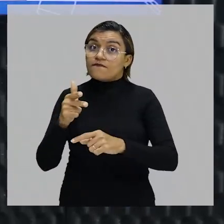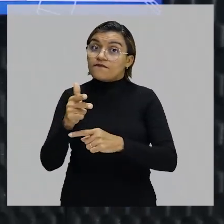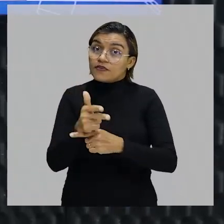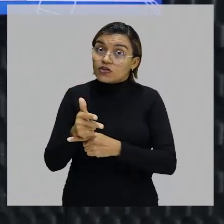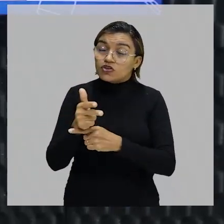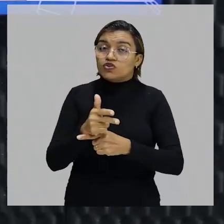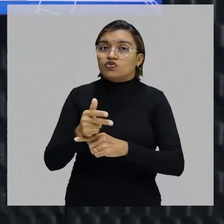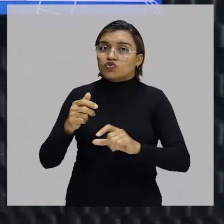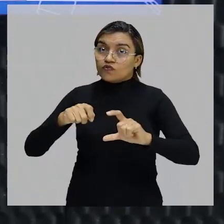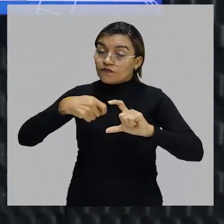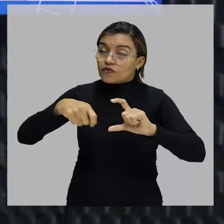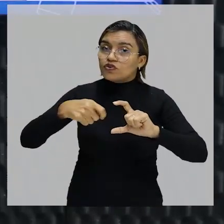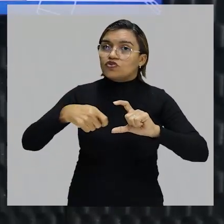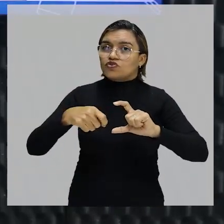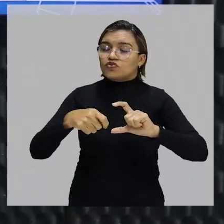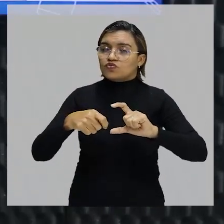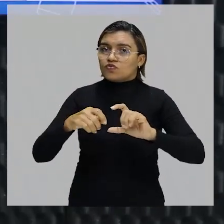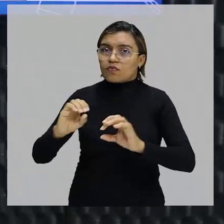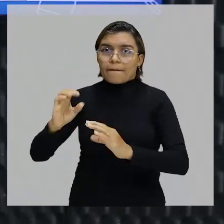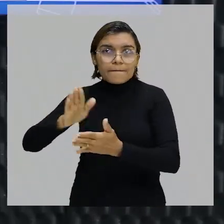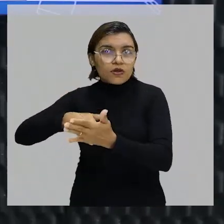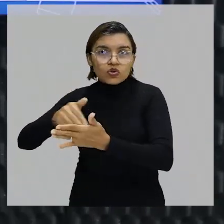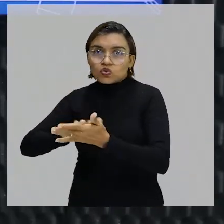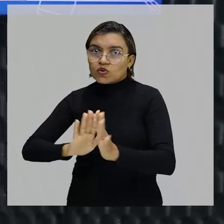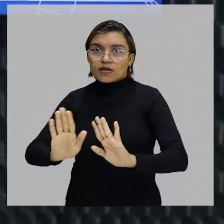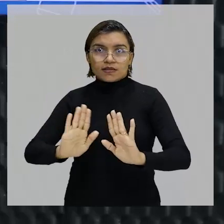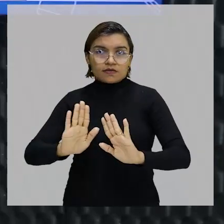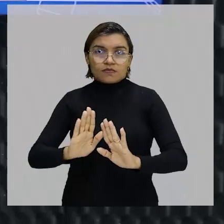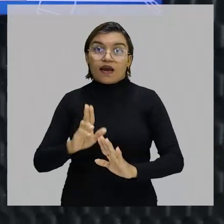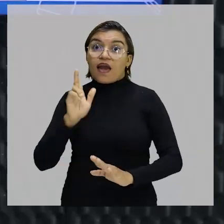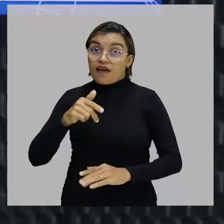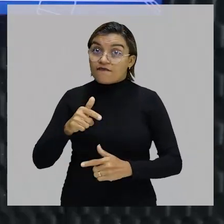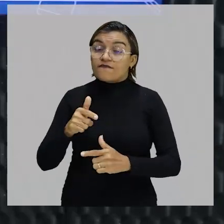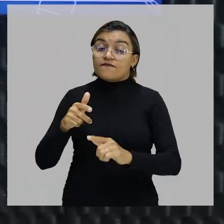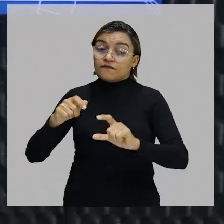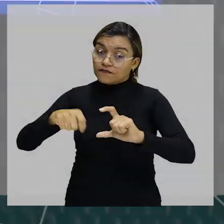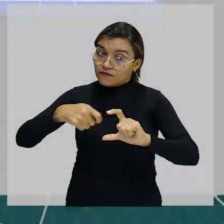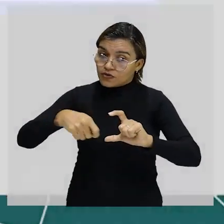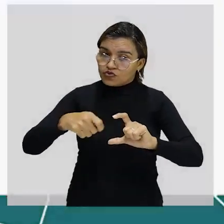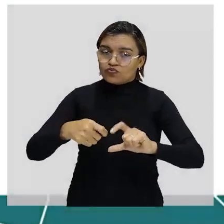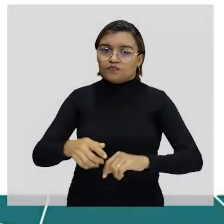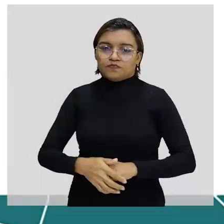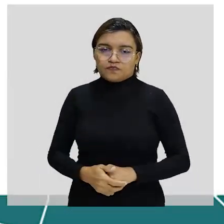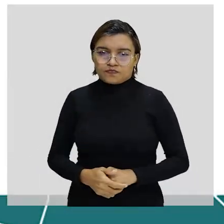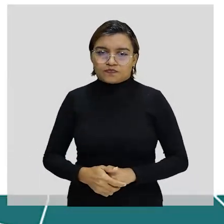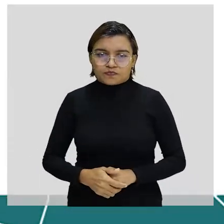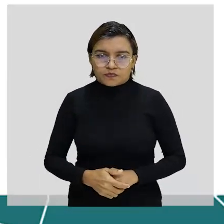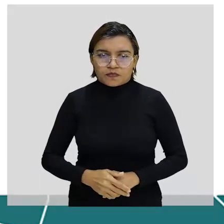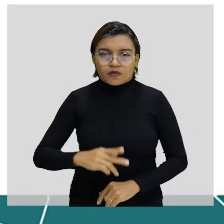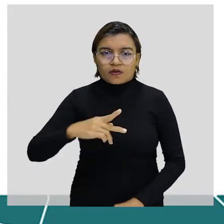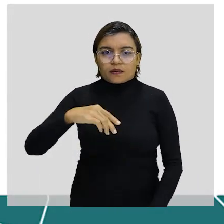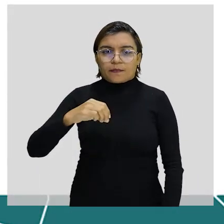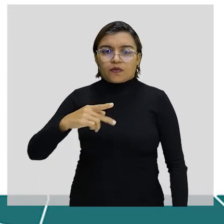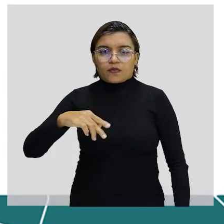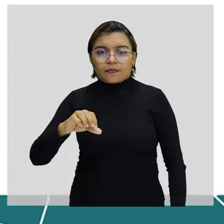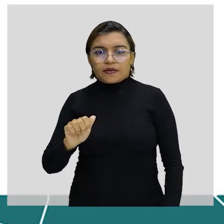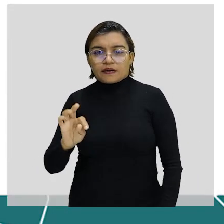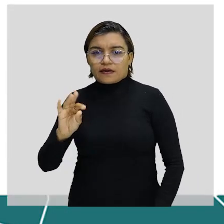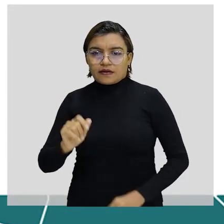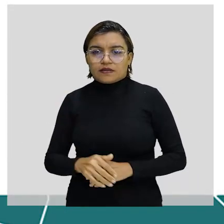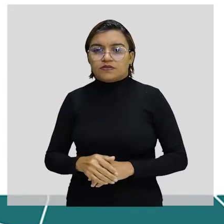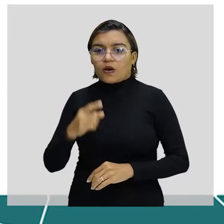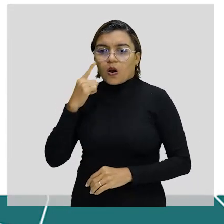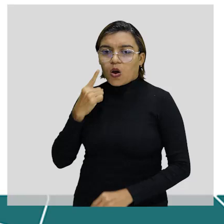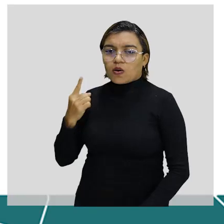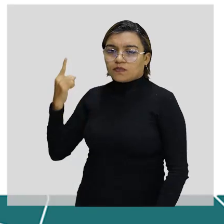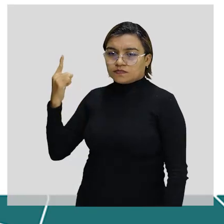as imagens que eu estou falando de videoarte aqui são vídeos, ok? Pop art, minimalismo, arte conceitual, essa